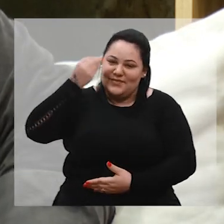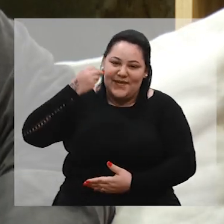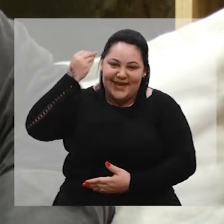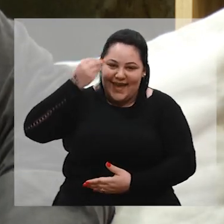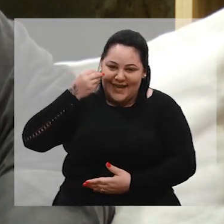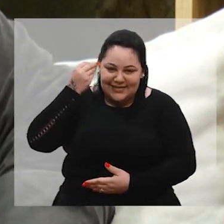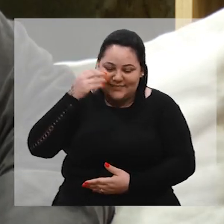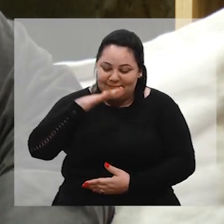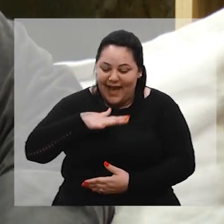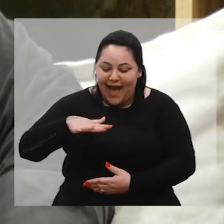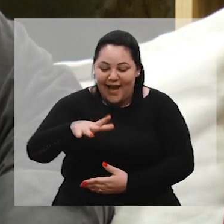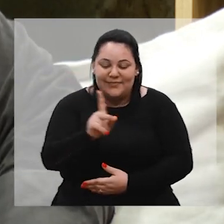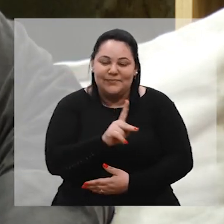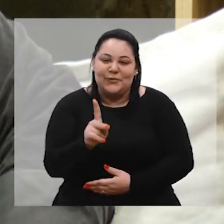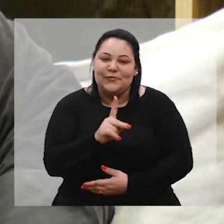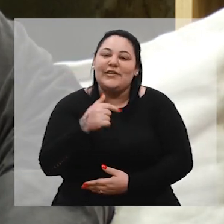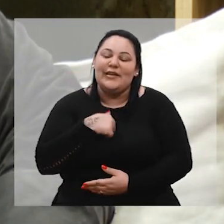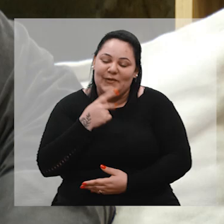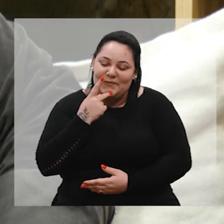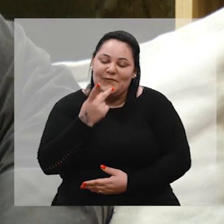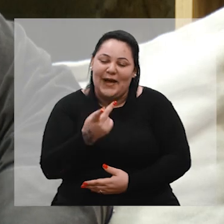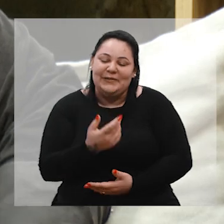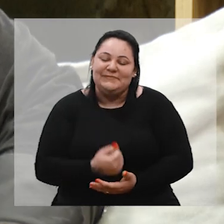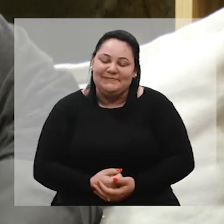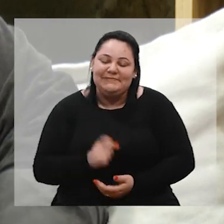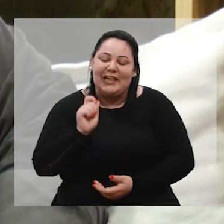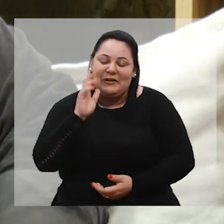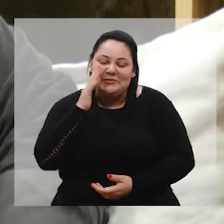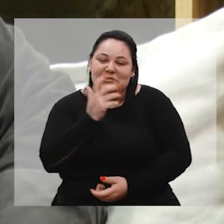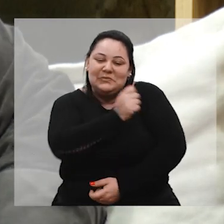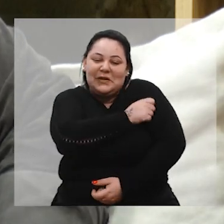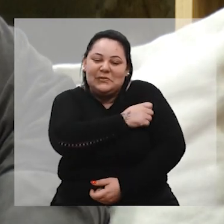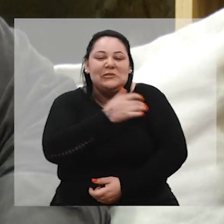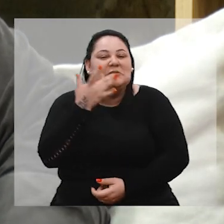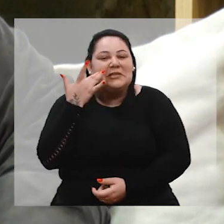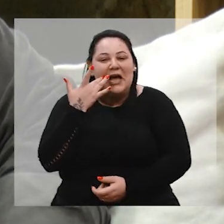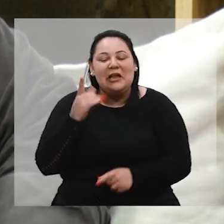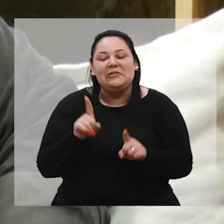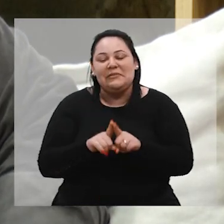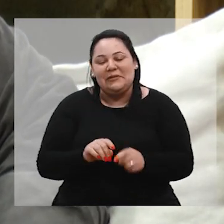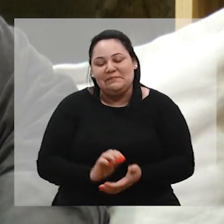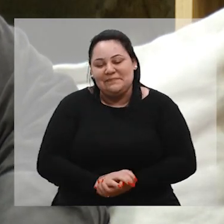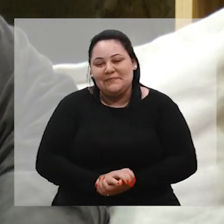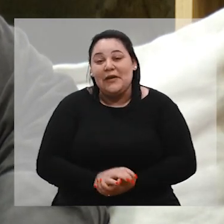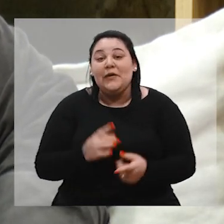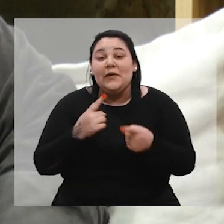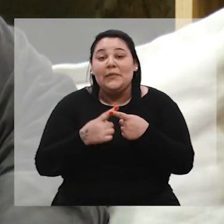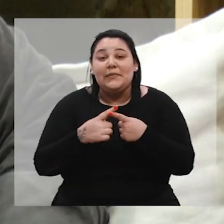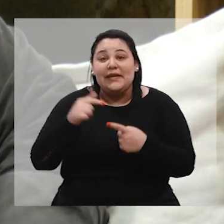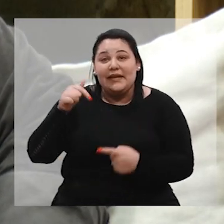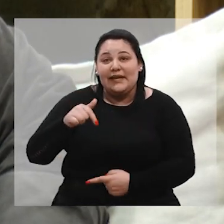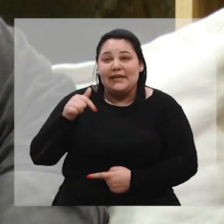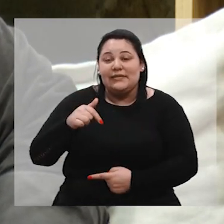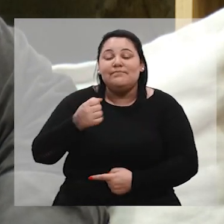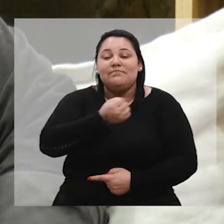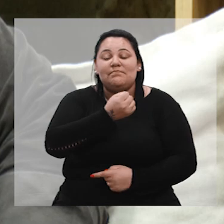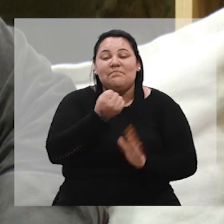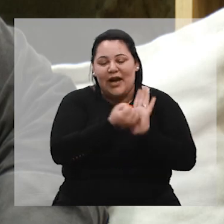profissional. Então isso foi uma coisa que eu sempre conto, quando me perguntam da minha experiência de docente, eu conto